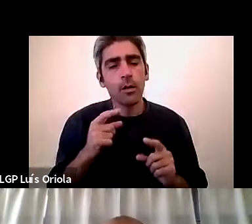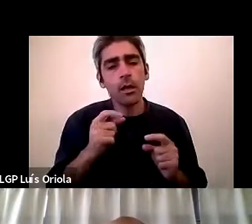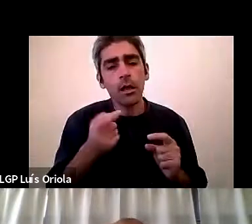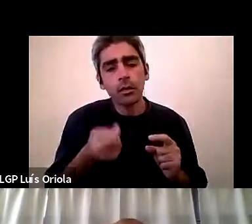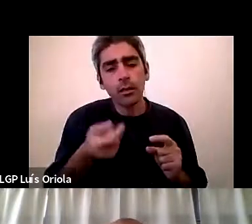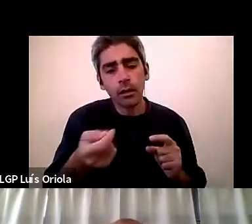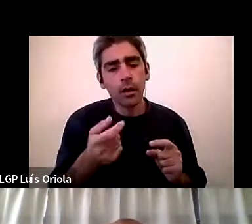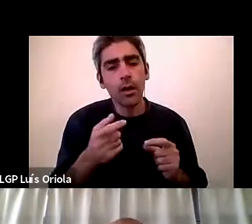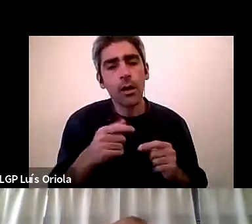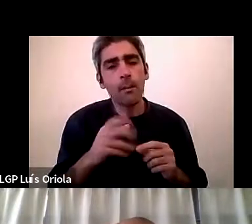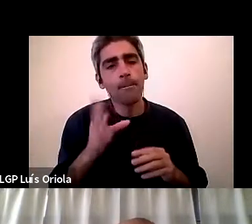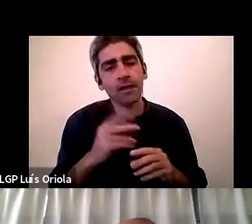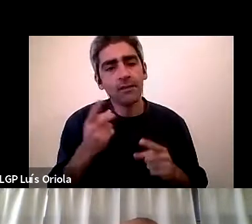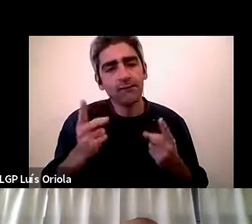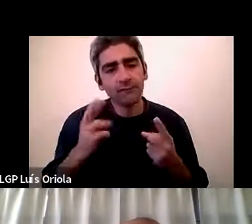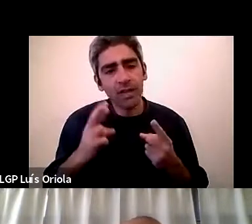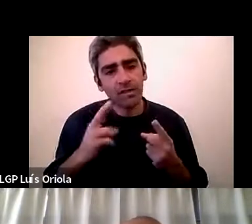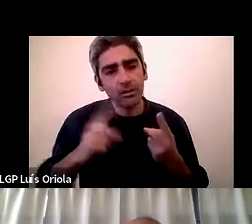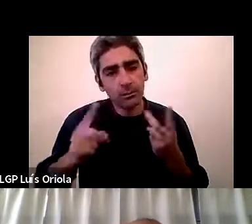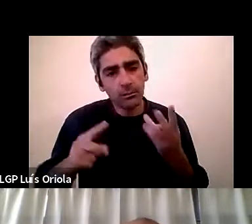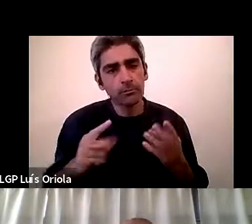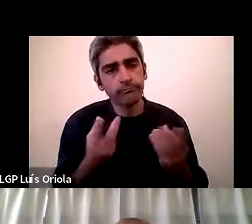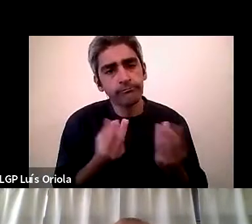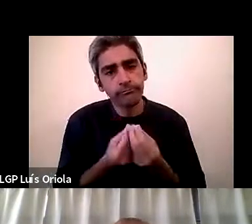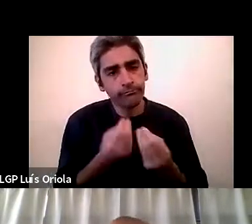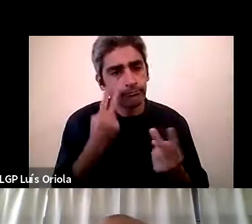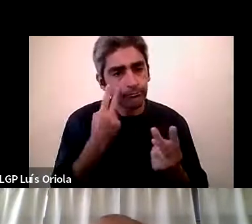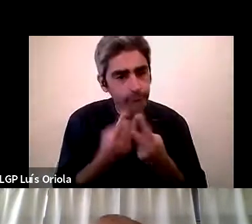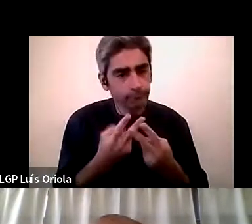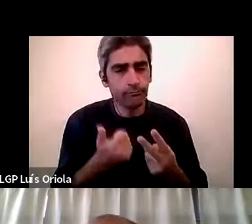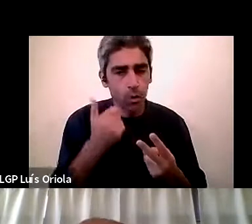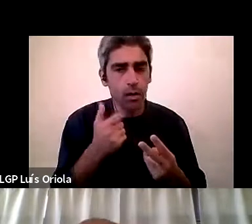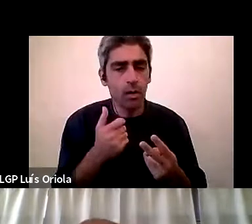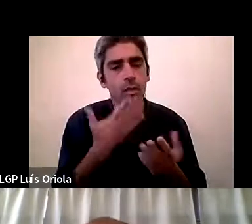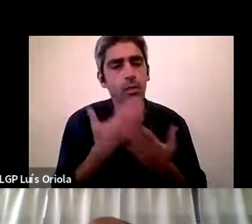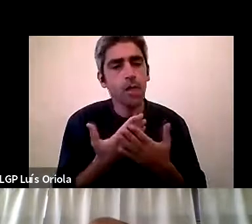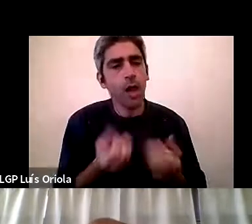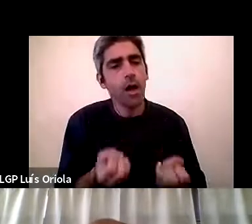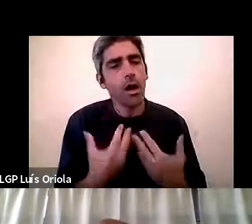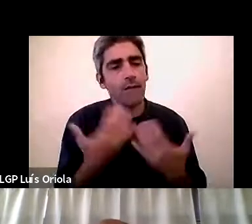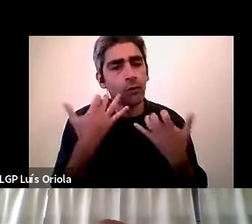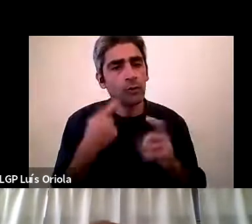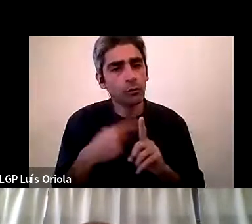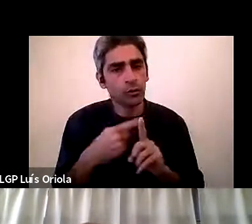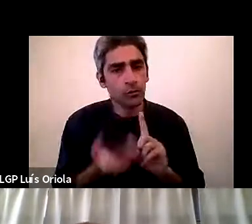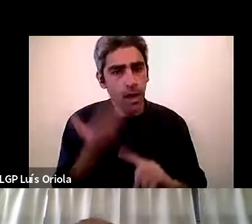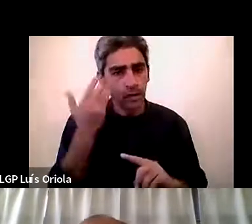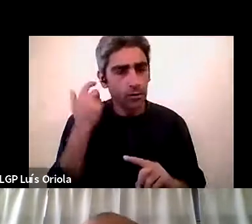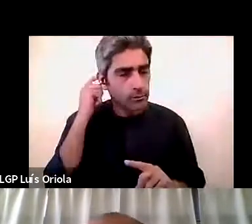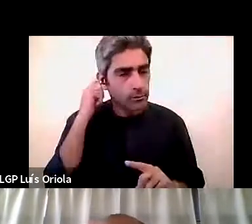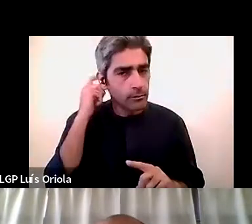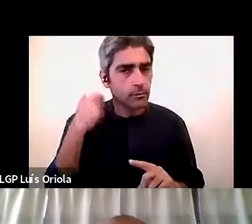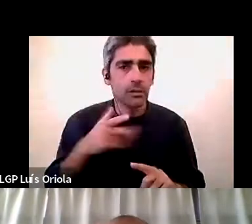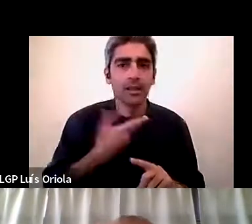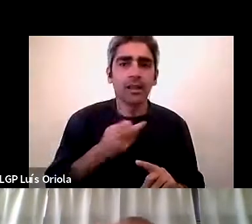frequência. De modo exatamente a promover este feedback positivo. É muito importante as pessoas, nós vimos, o Daniel